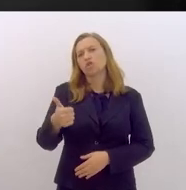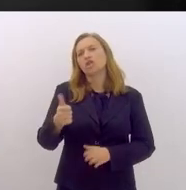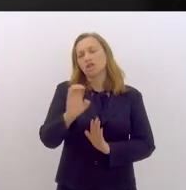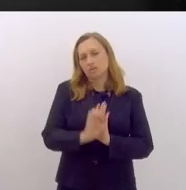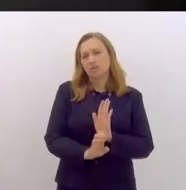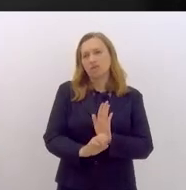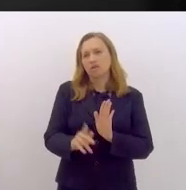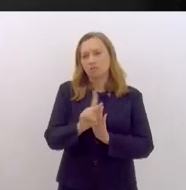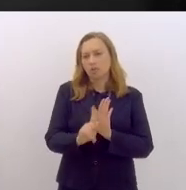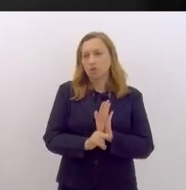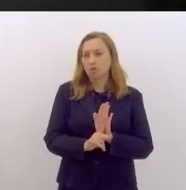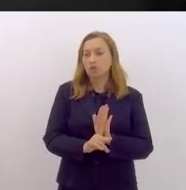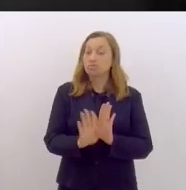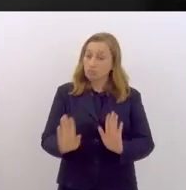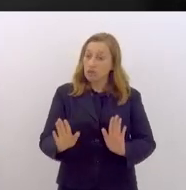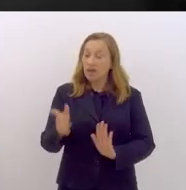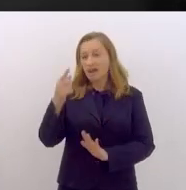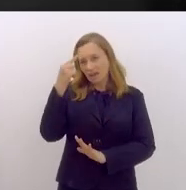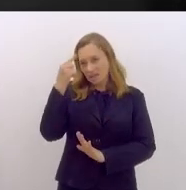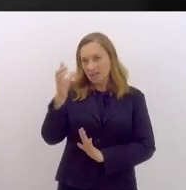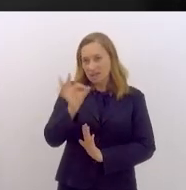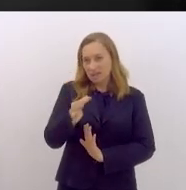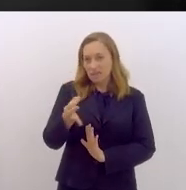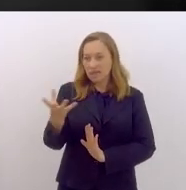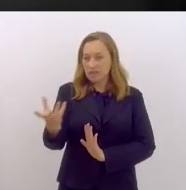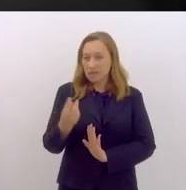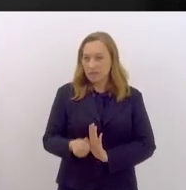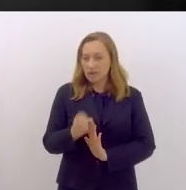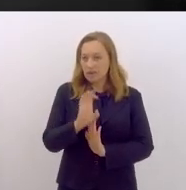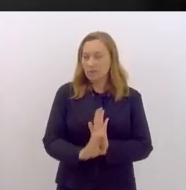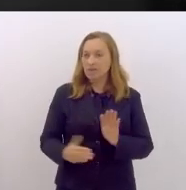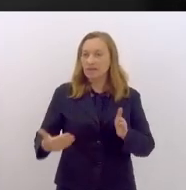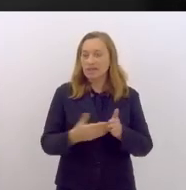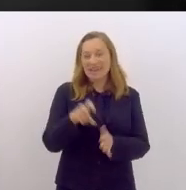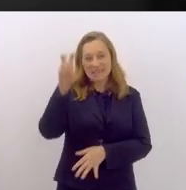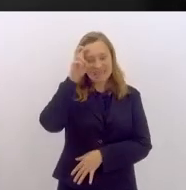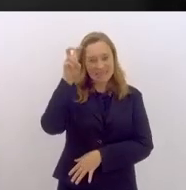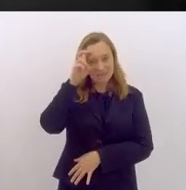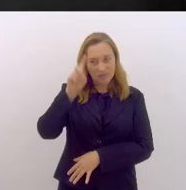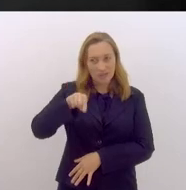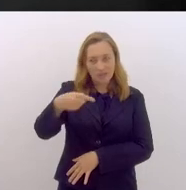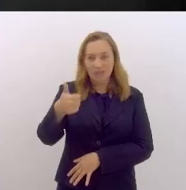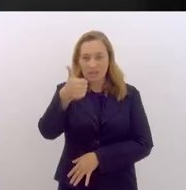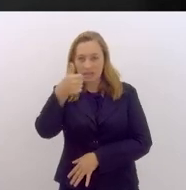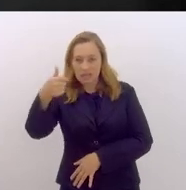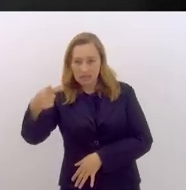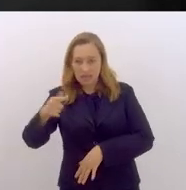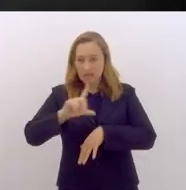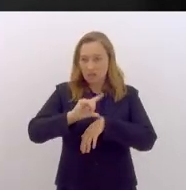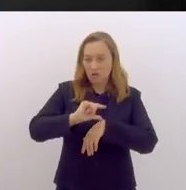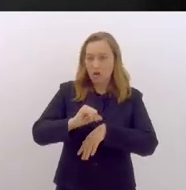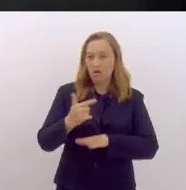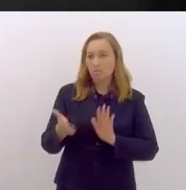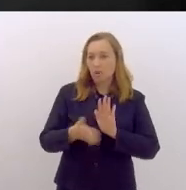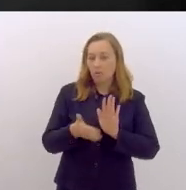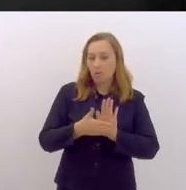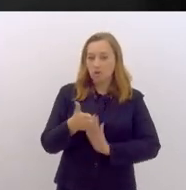é que esse projeto possa ficar recebendo emenda até na próxima quinta-feira, 17 horas, e vou propor